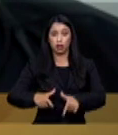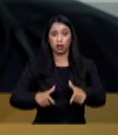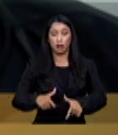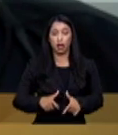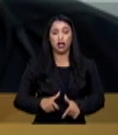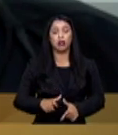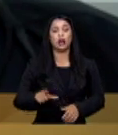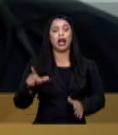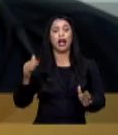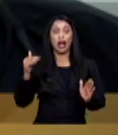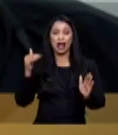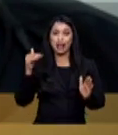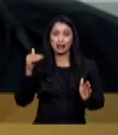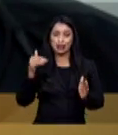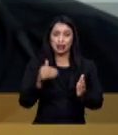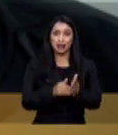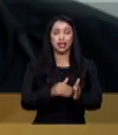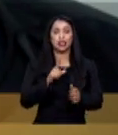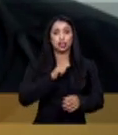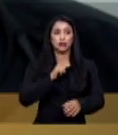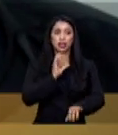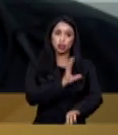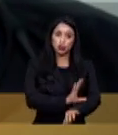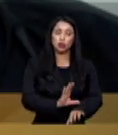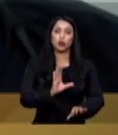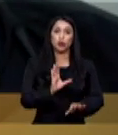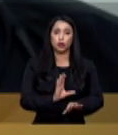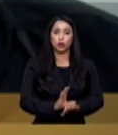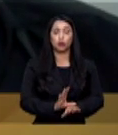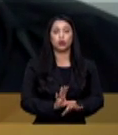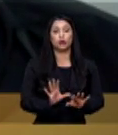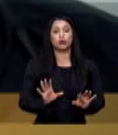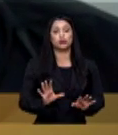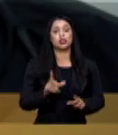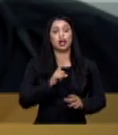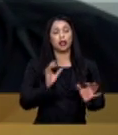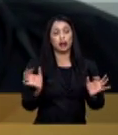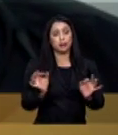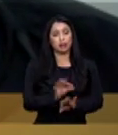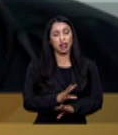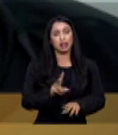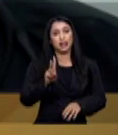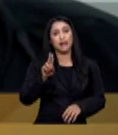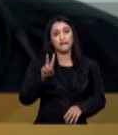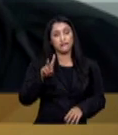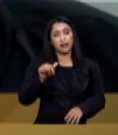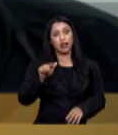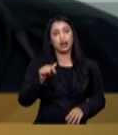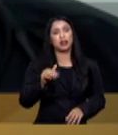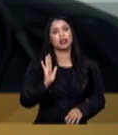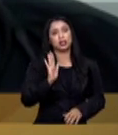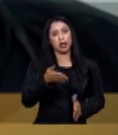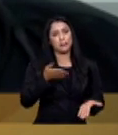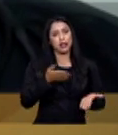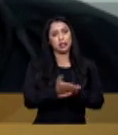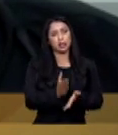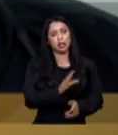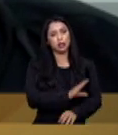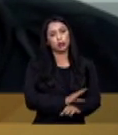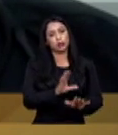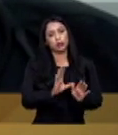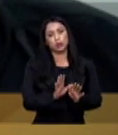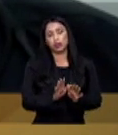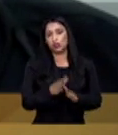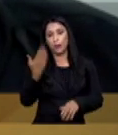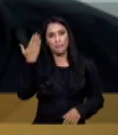a vacância de cargos efetivos fosse resolvida, com a investidura de candidatos regularmente habilitados em concurso público. E nada